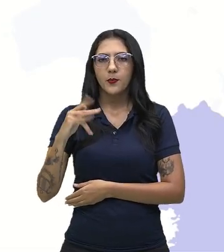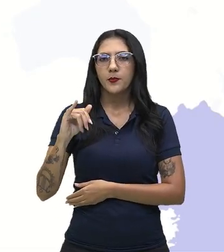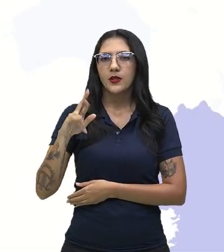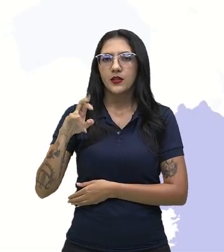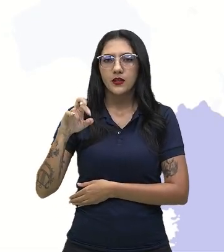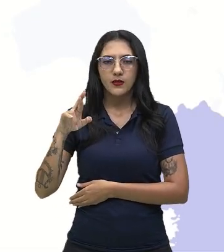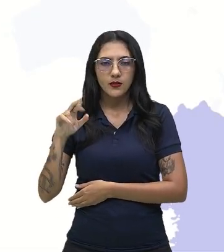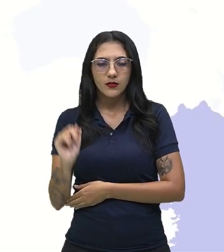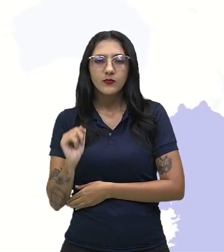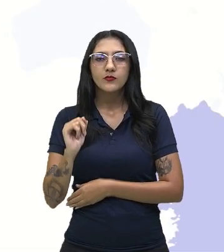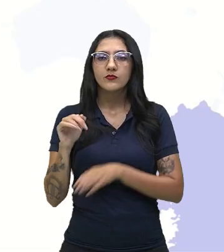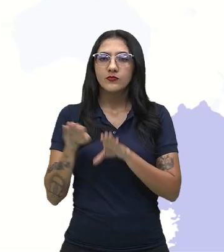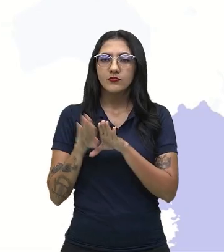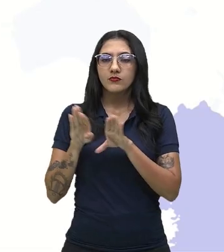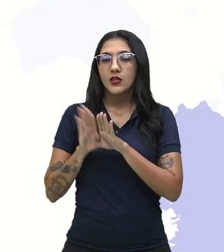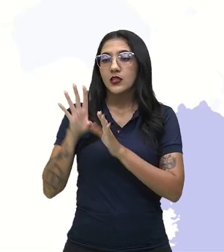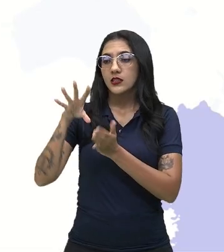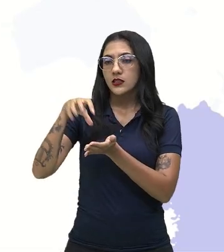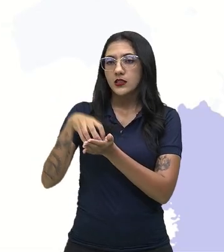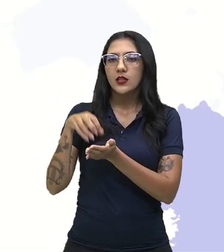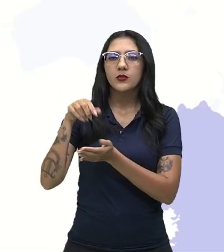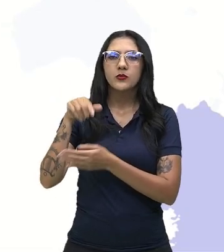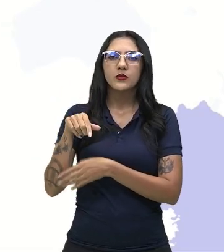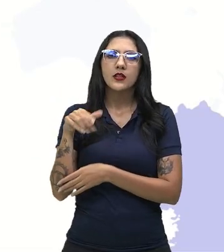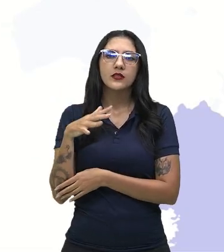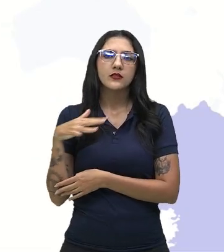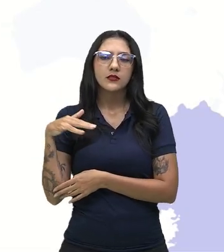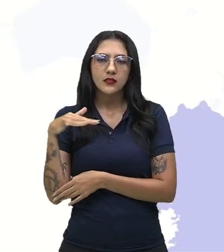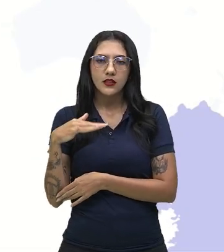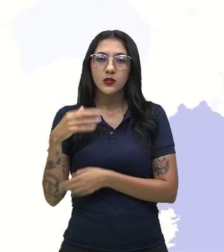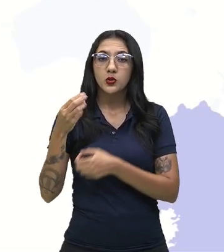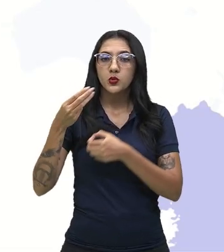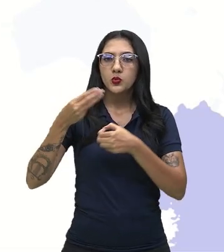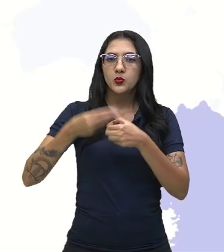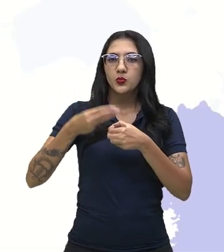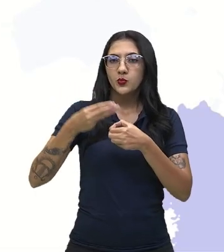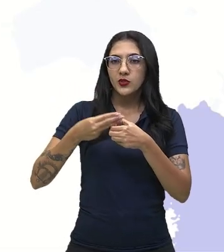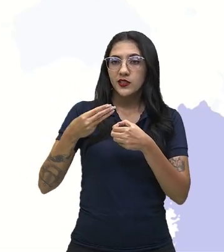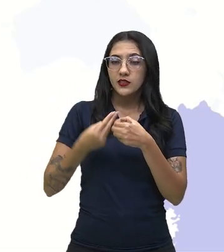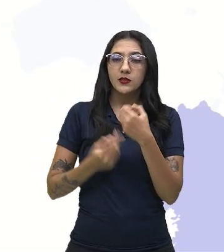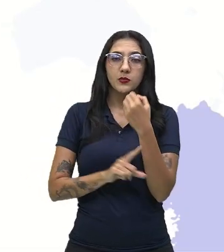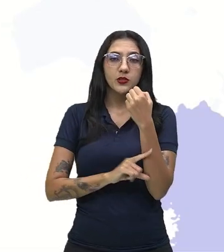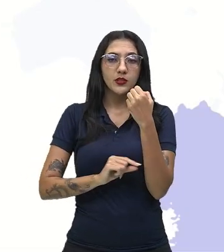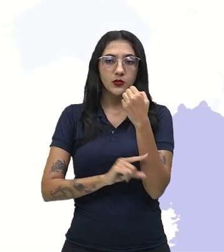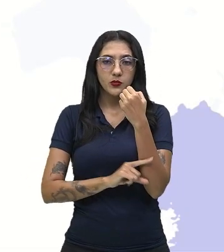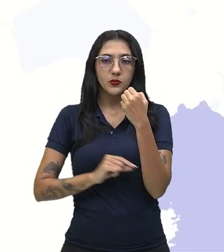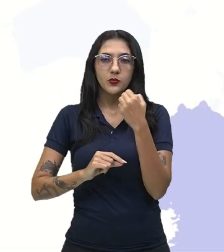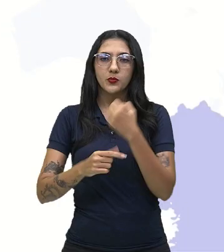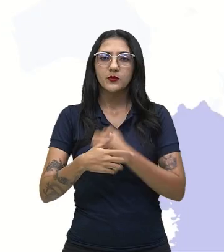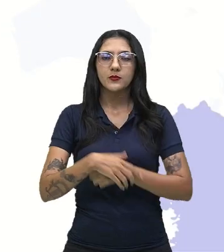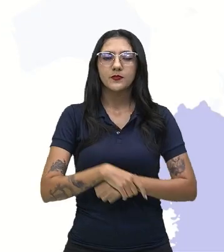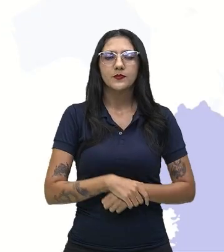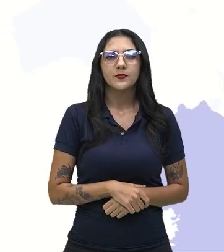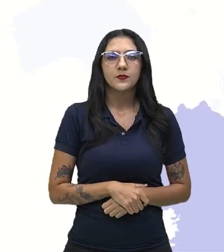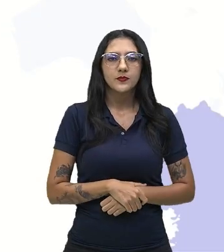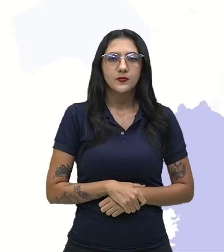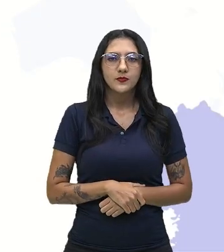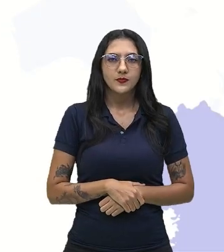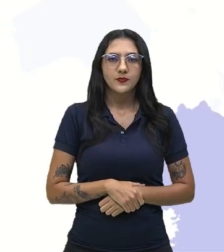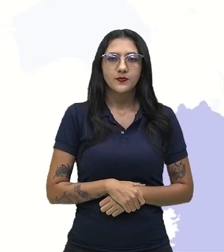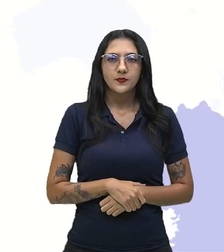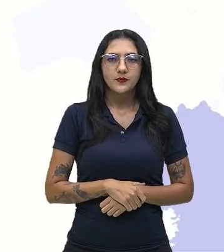dessa unidade, aí no caso do município de Iranduba, tá bom? Então, para